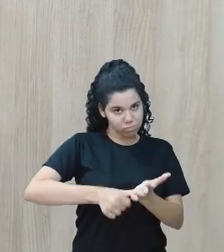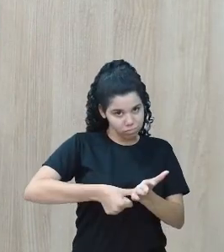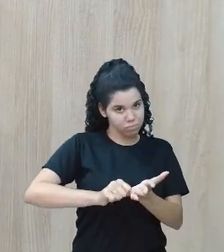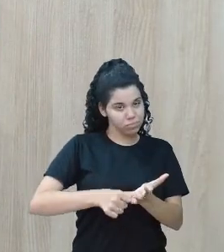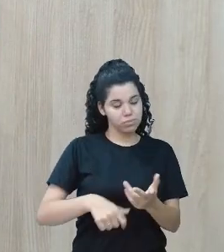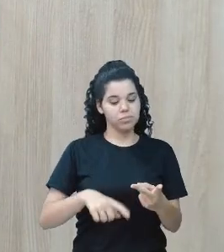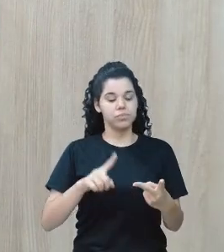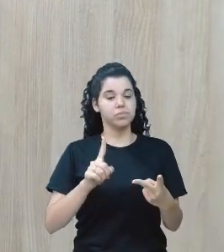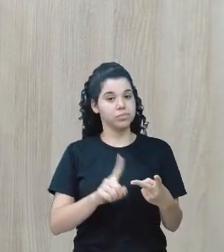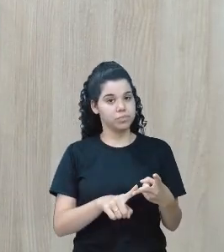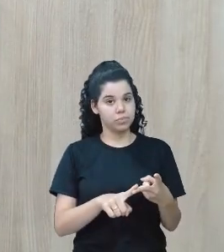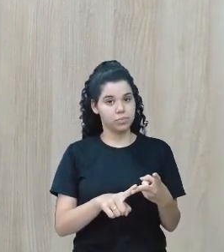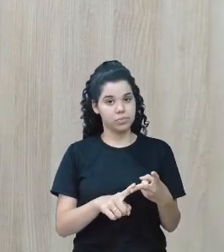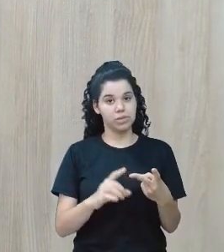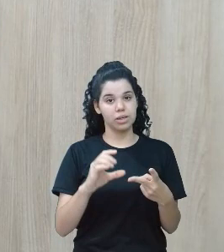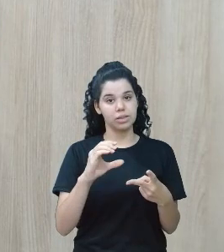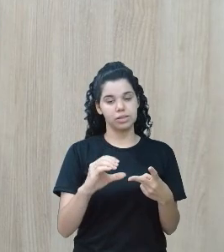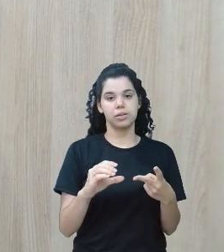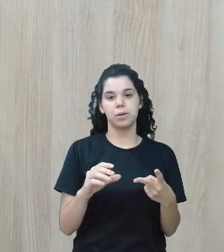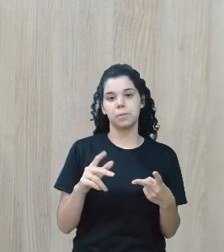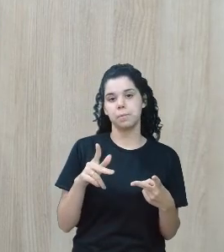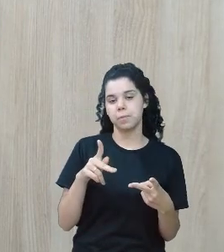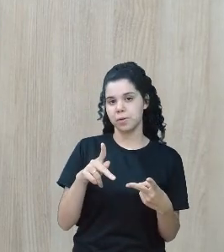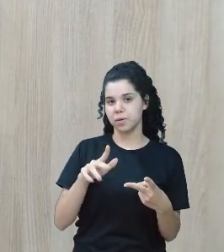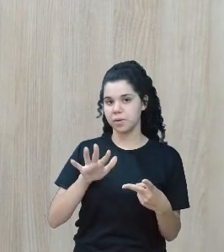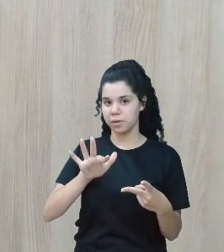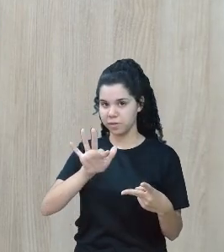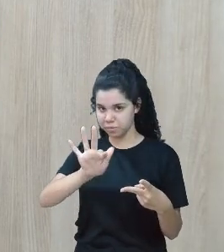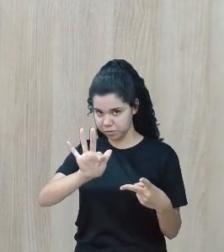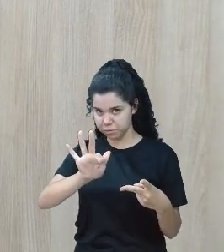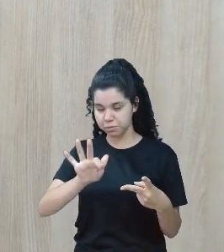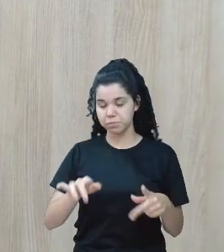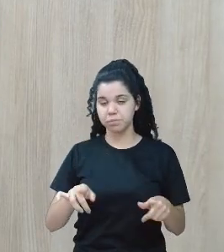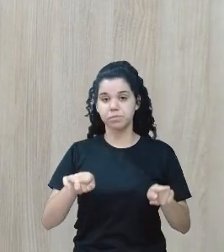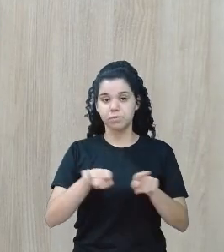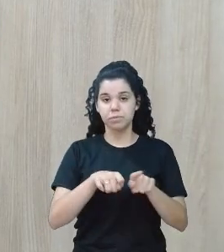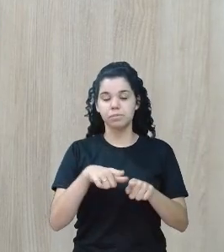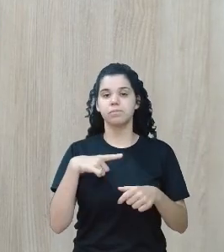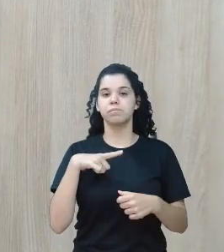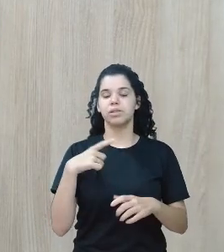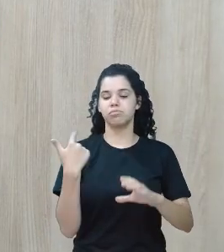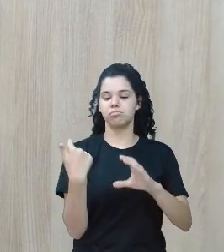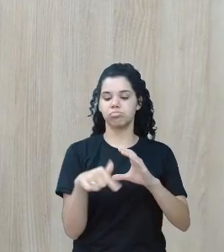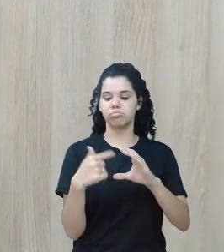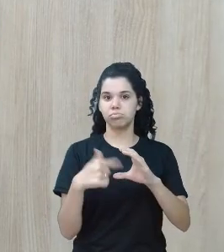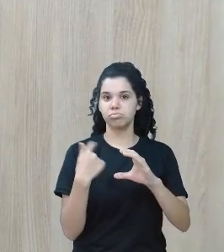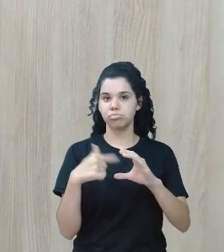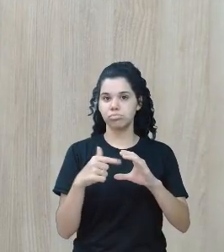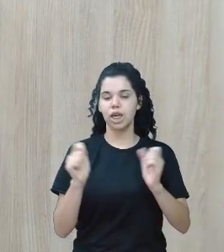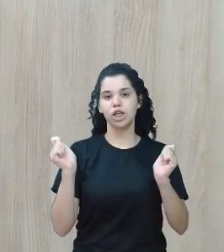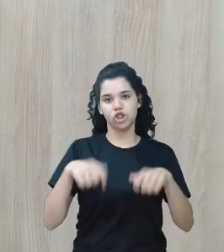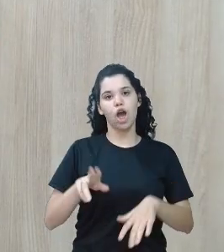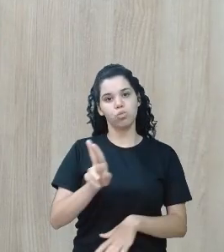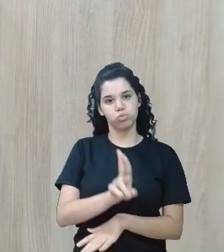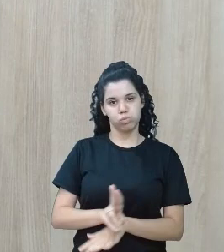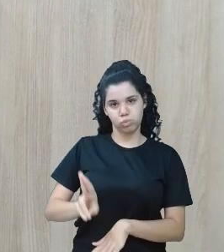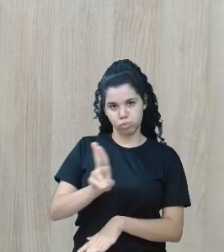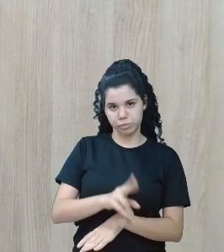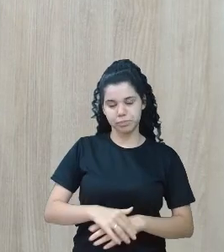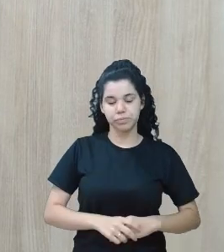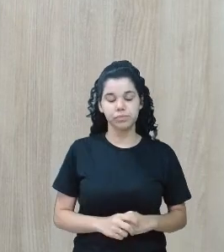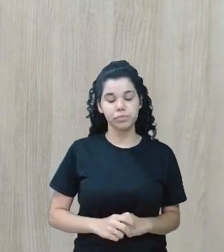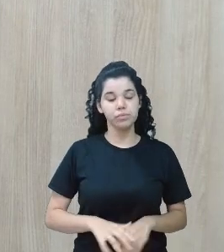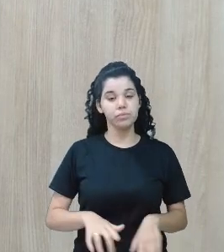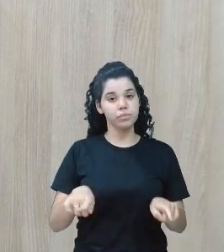RG, precisam tirar o CPF e vocês precisam ter um e-mail ativo. Também digo isso a